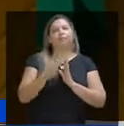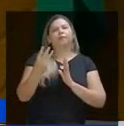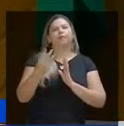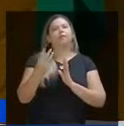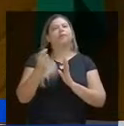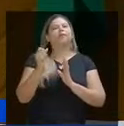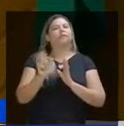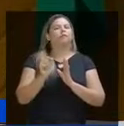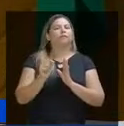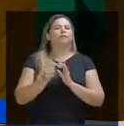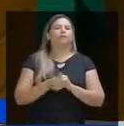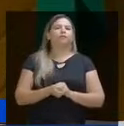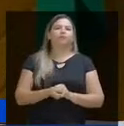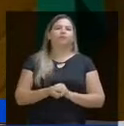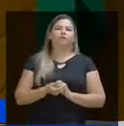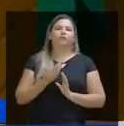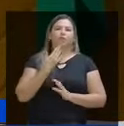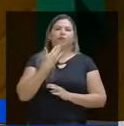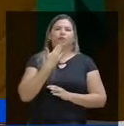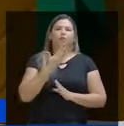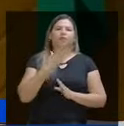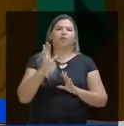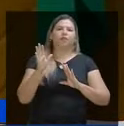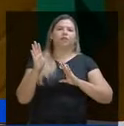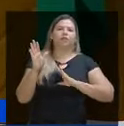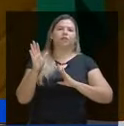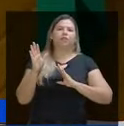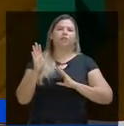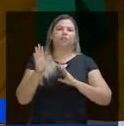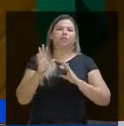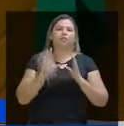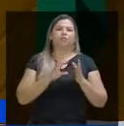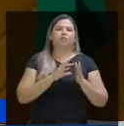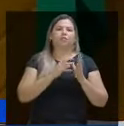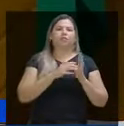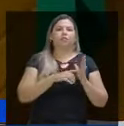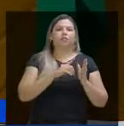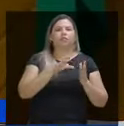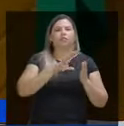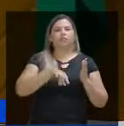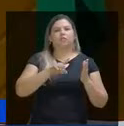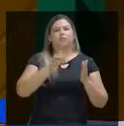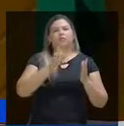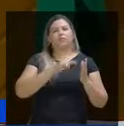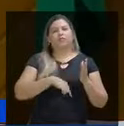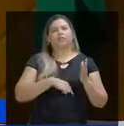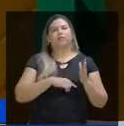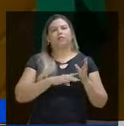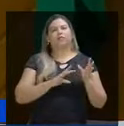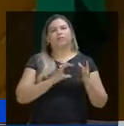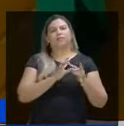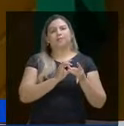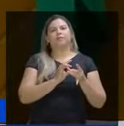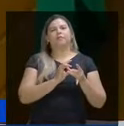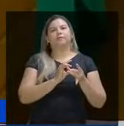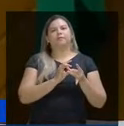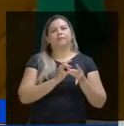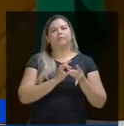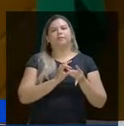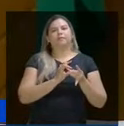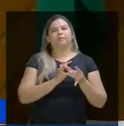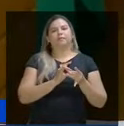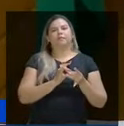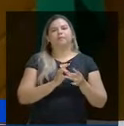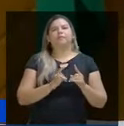registro de candidatura seja instruído com a prova de filiação partidária. E nos termos do artigo 9º,